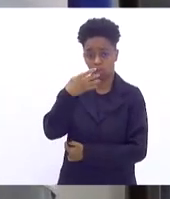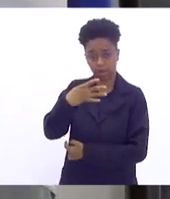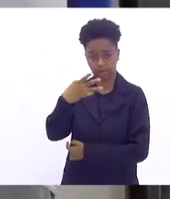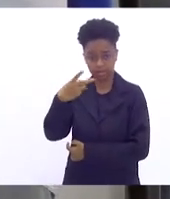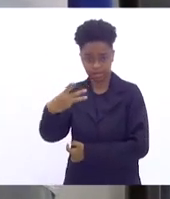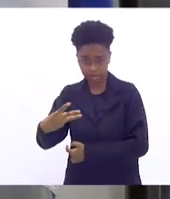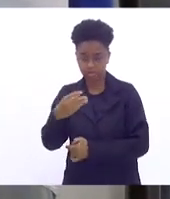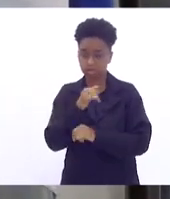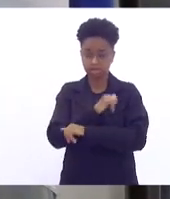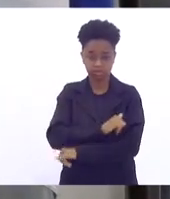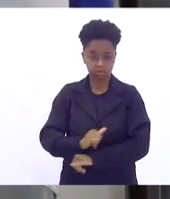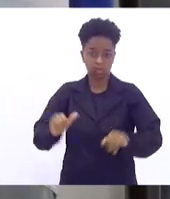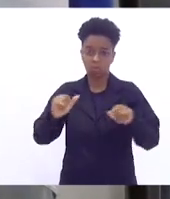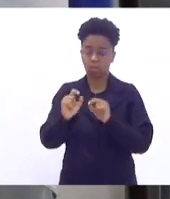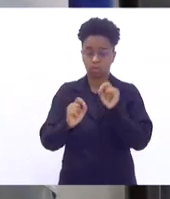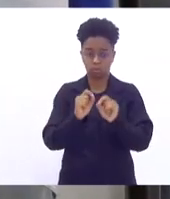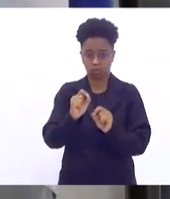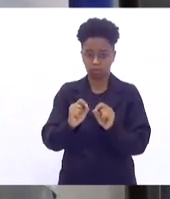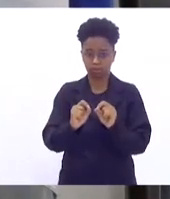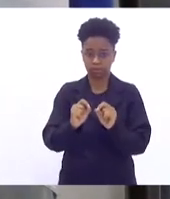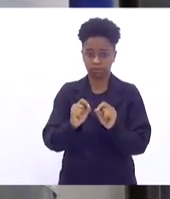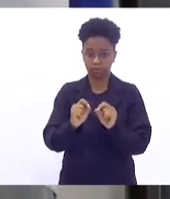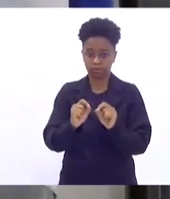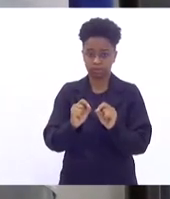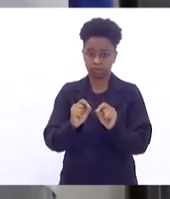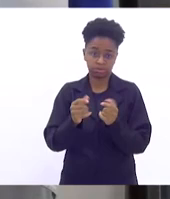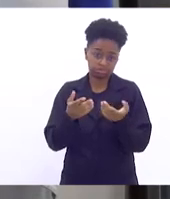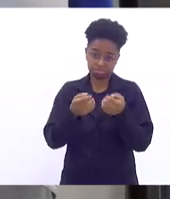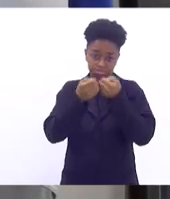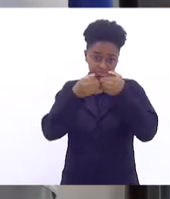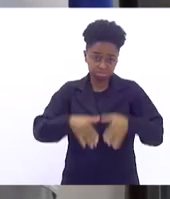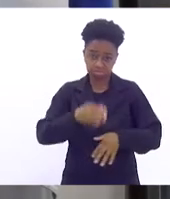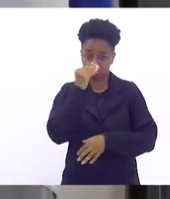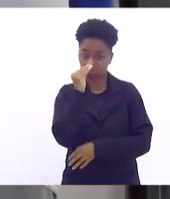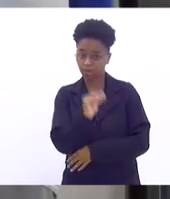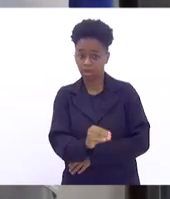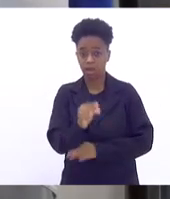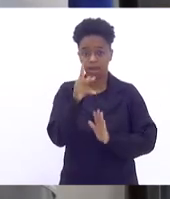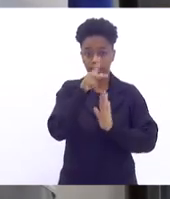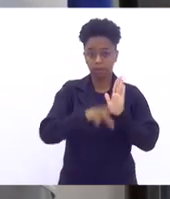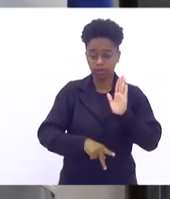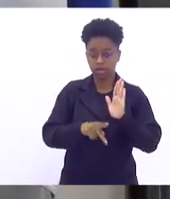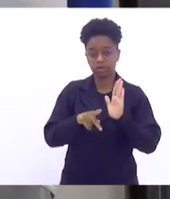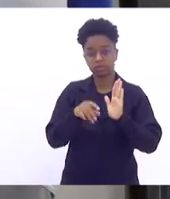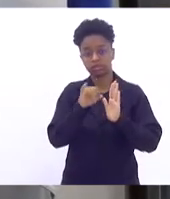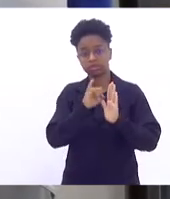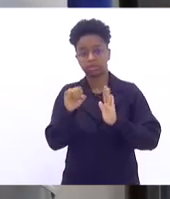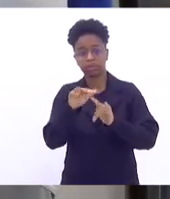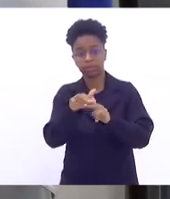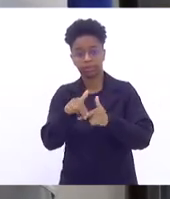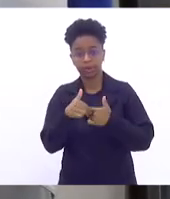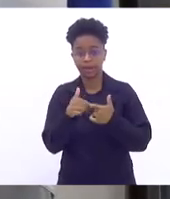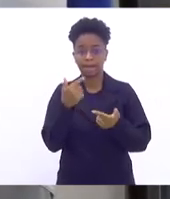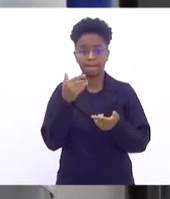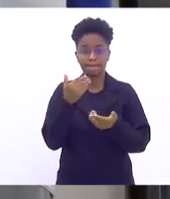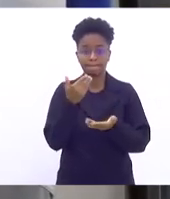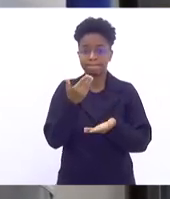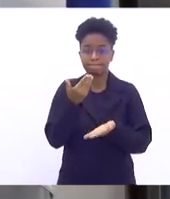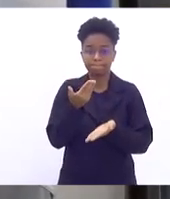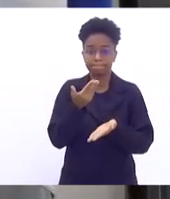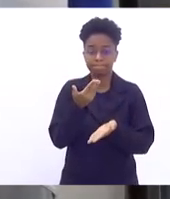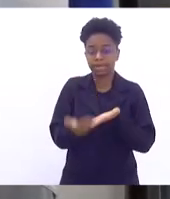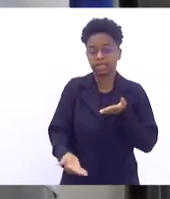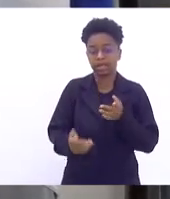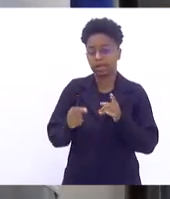diz de forma objetiva Que Resta um prejudicados aqueles projetos que por razão da perda de objeto da própria